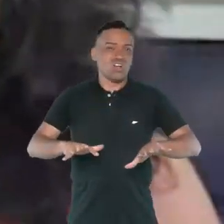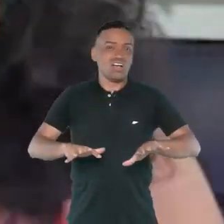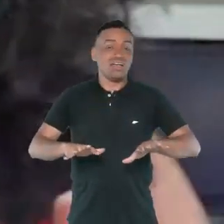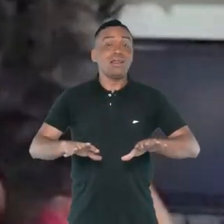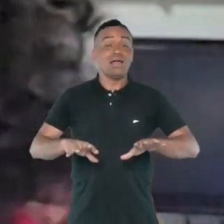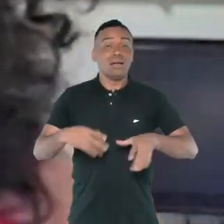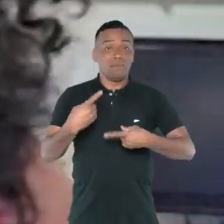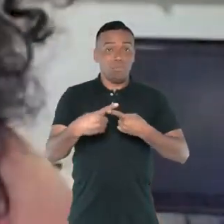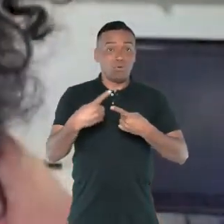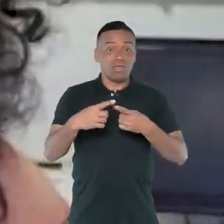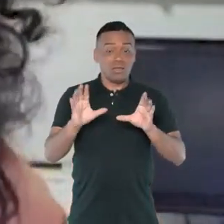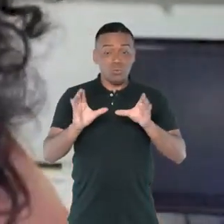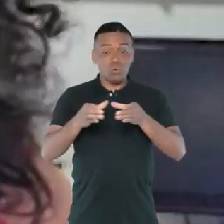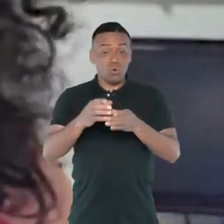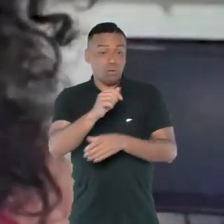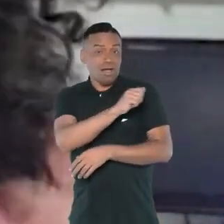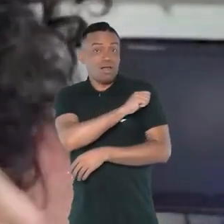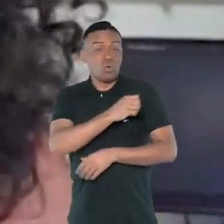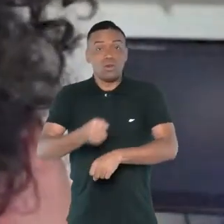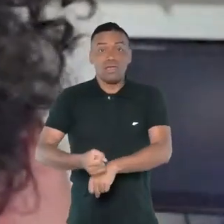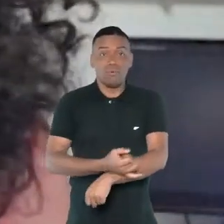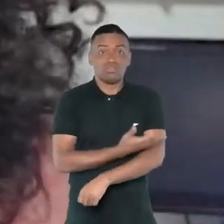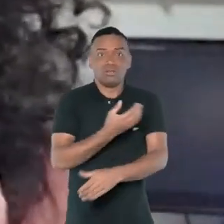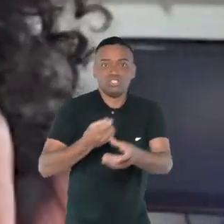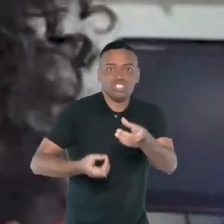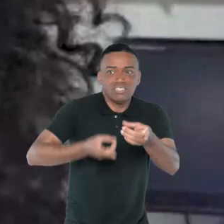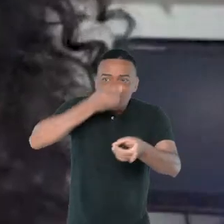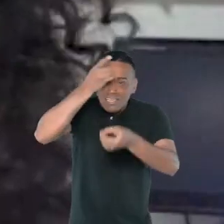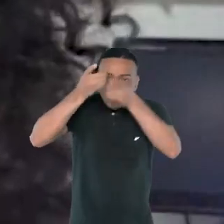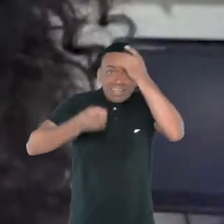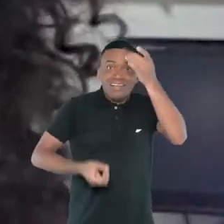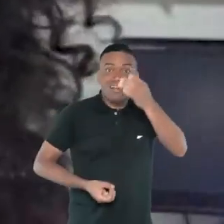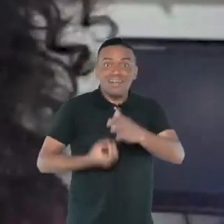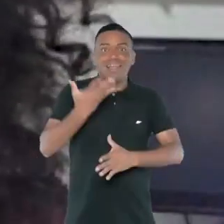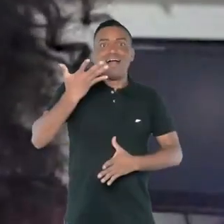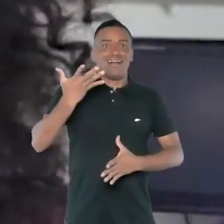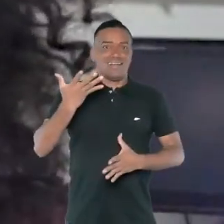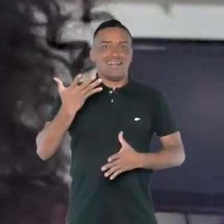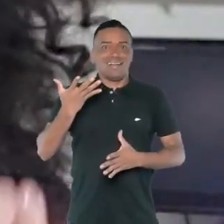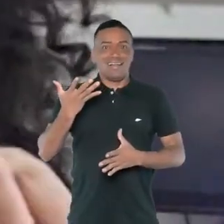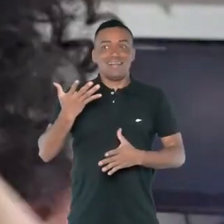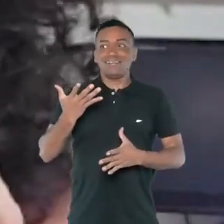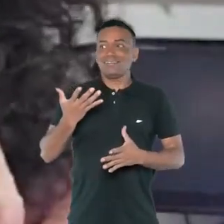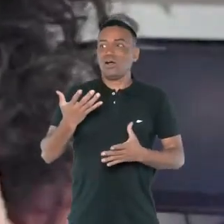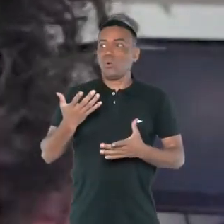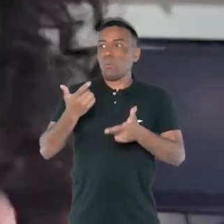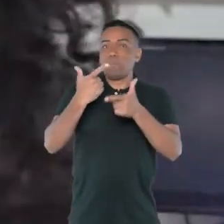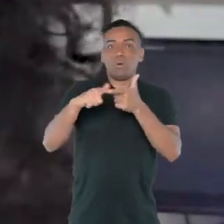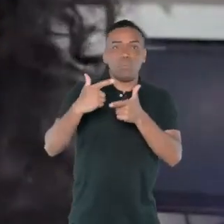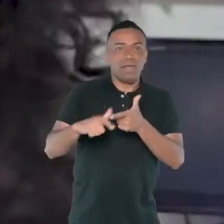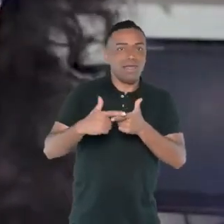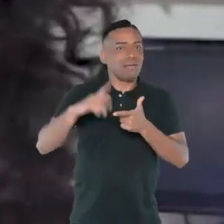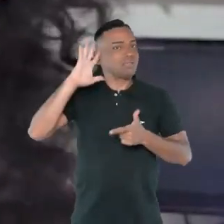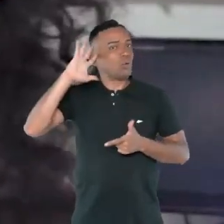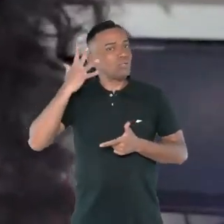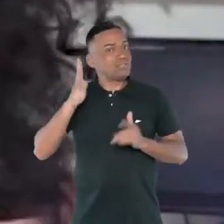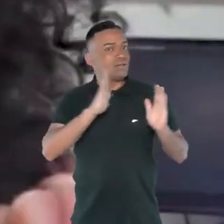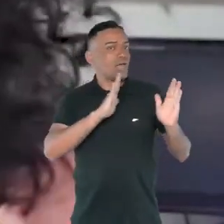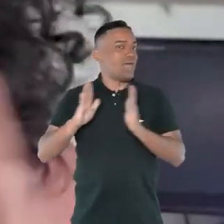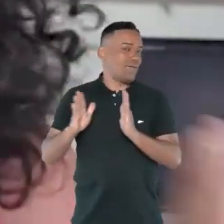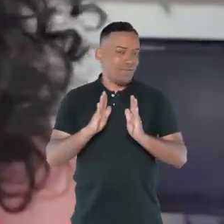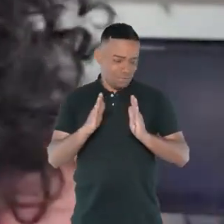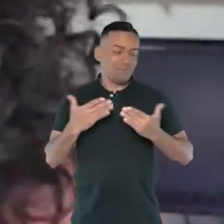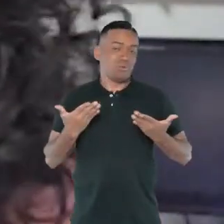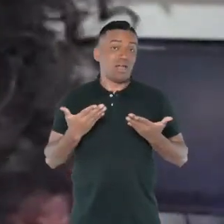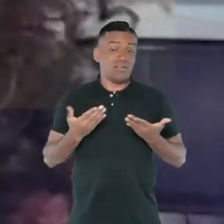assim, mas é a aula que funciona, porque eles vivenciaram a Revolução Industrial. Eles vivenciaram